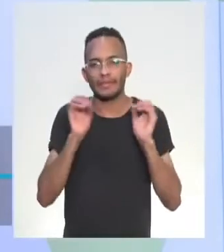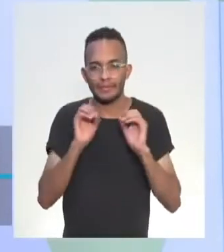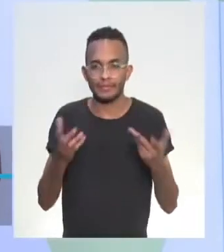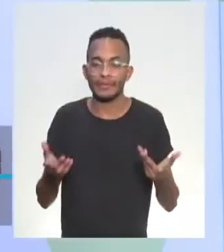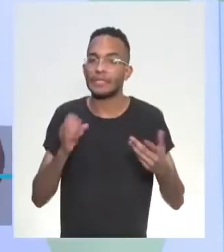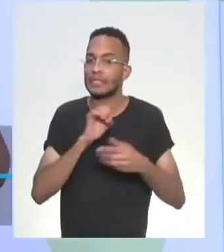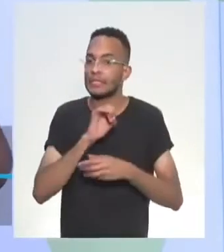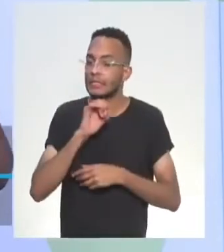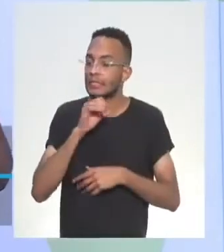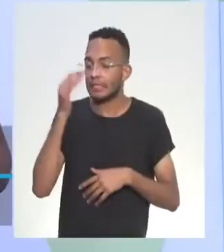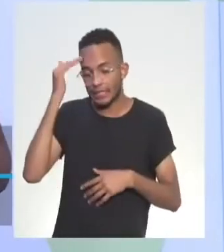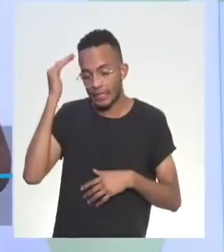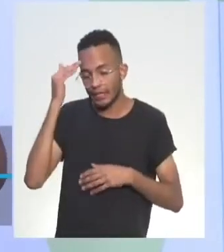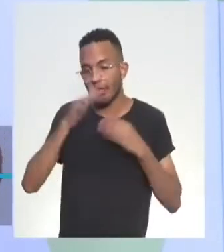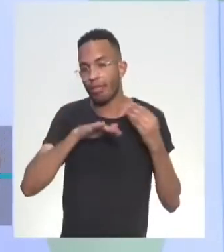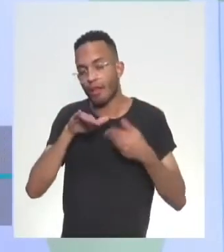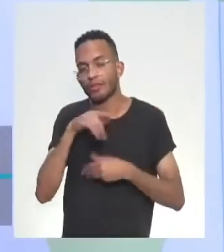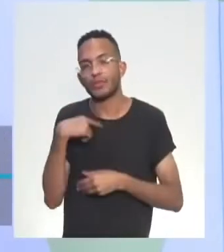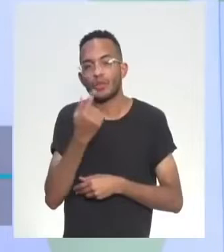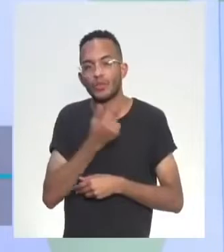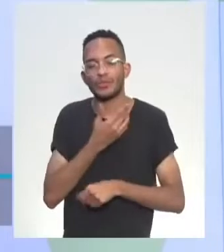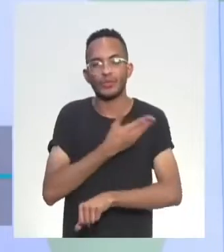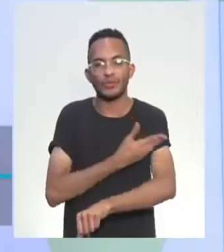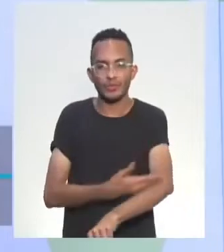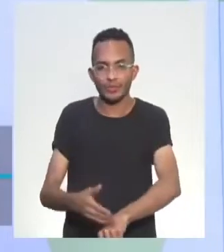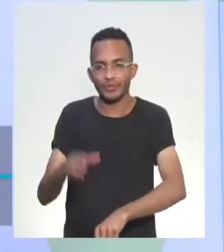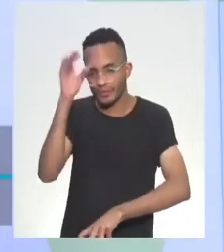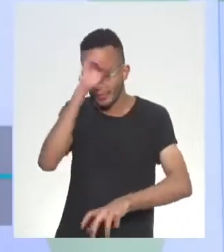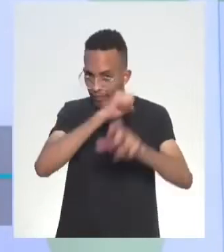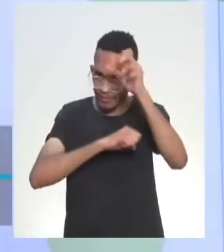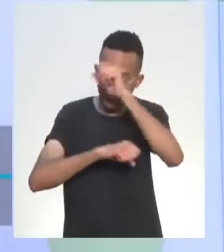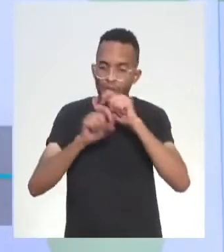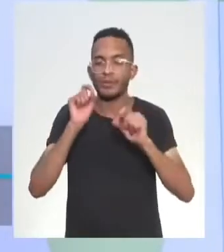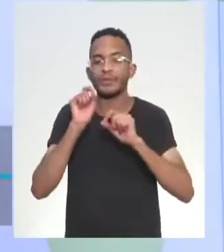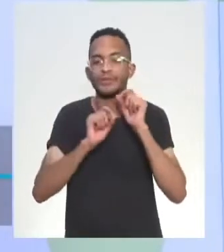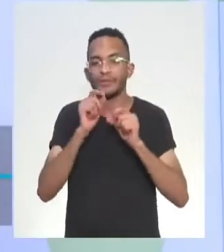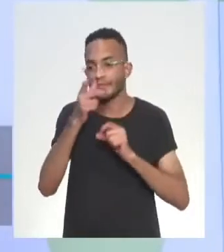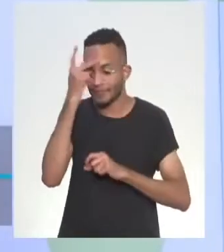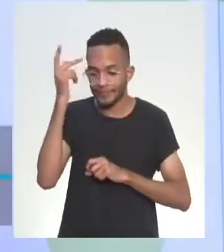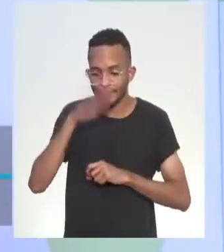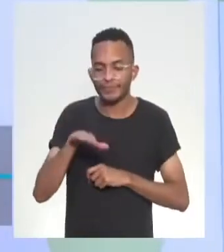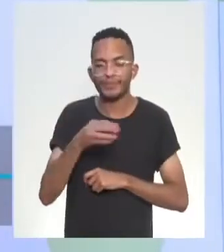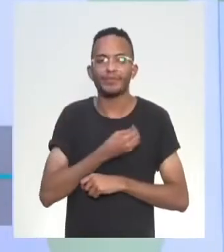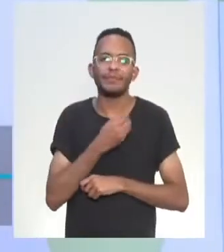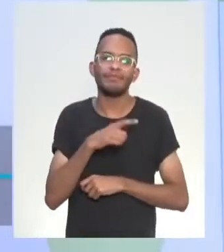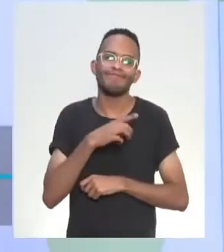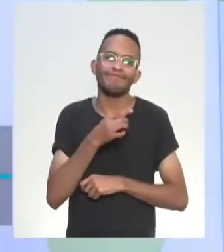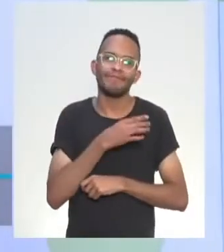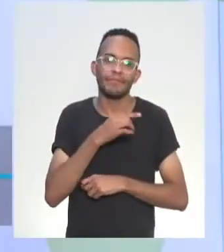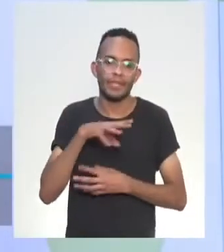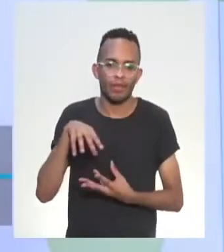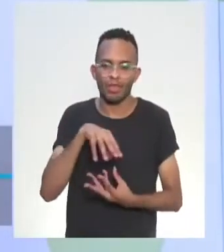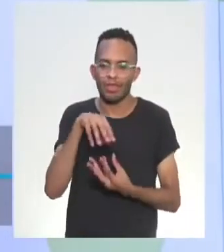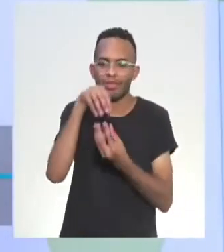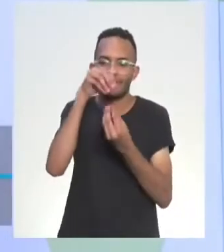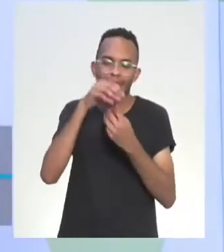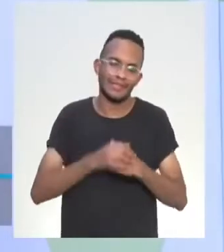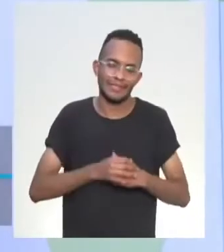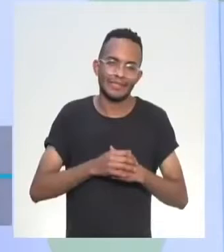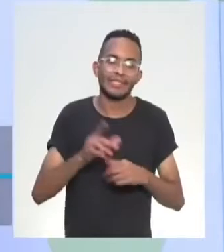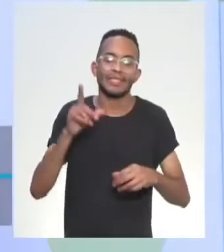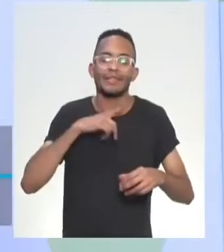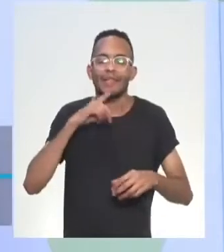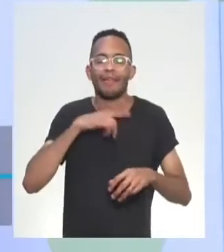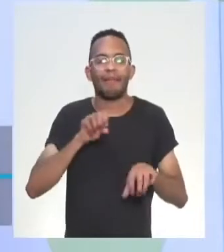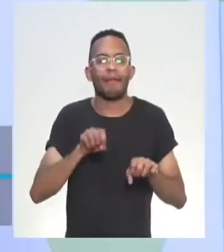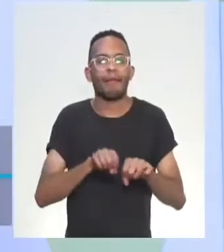se entende, né, no nosso convencionalmente aprendido, que as pessoas têm medo de fantasma. Então, houve uma quebra